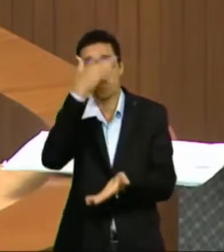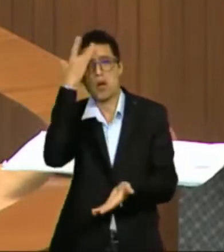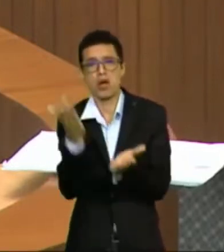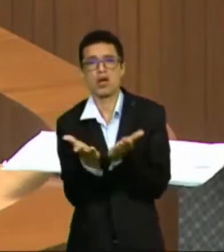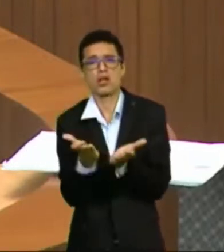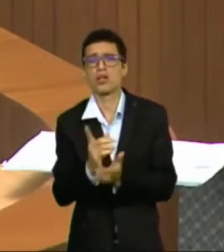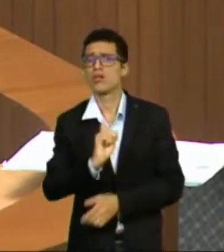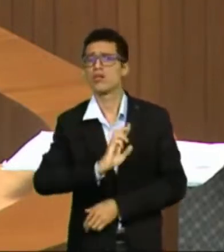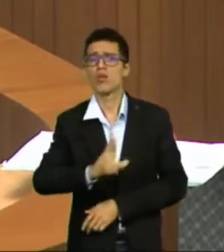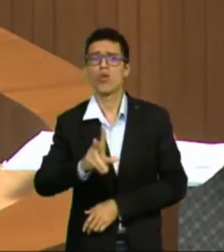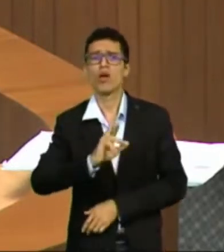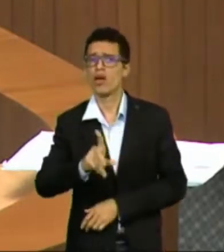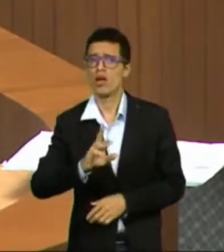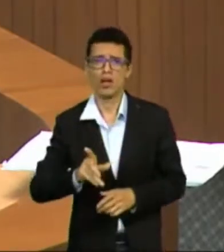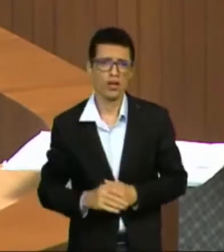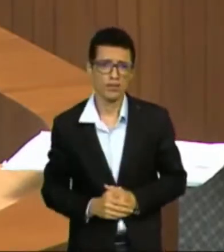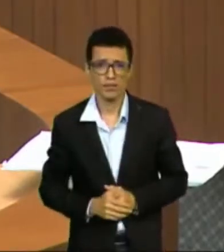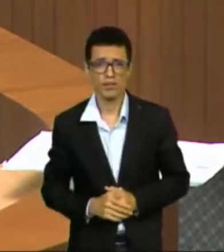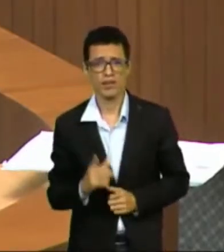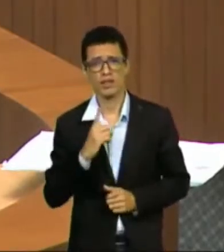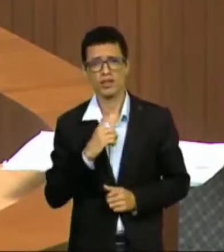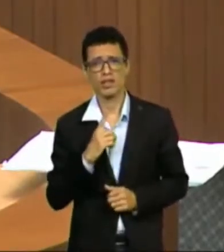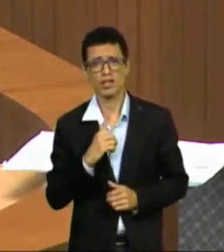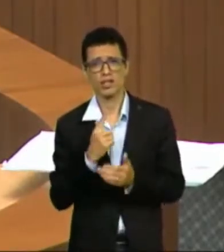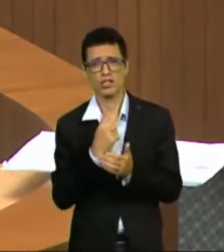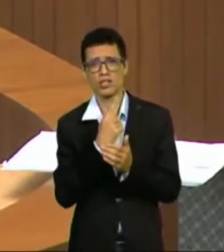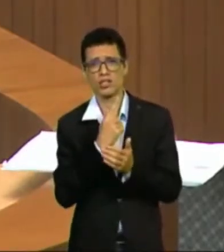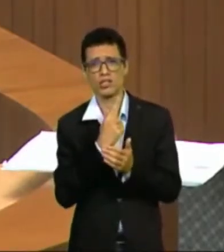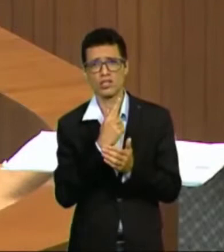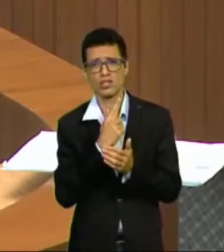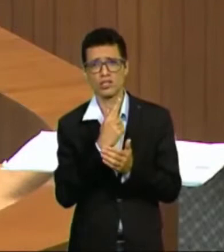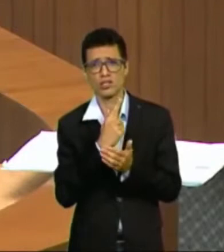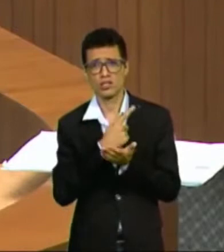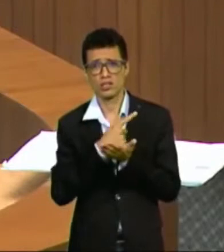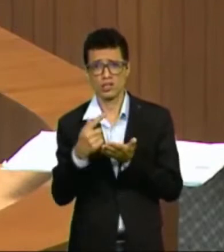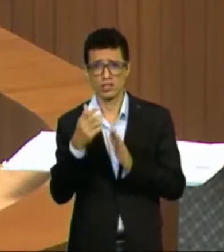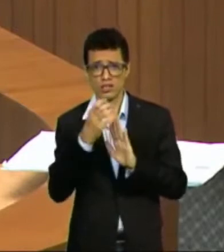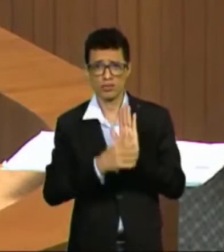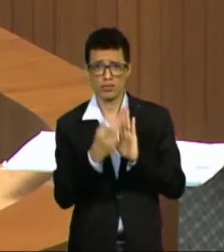capítulo 3 e versículo 22, que diz assim: